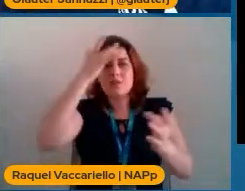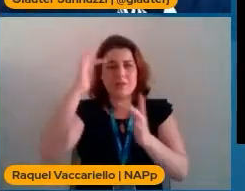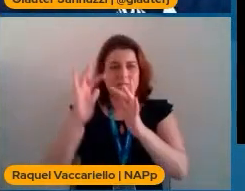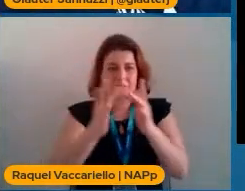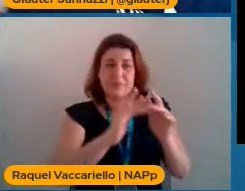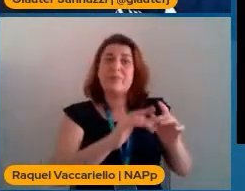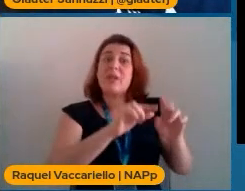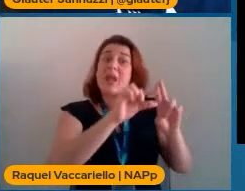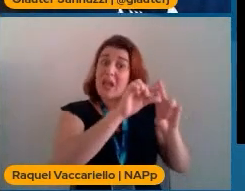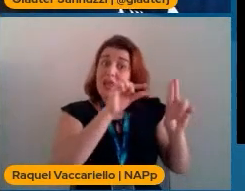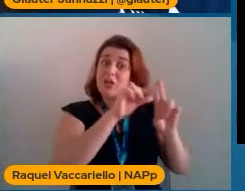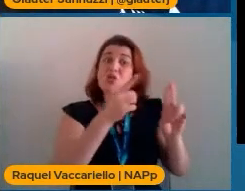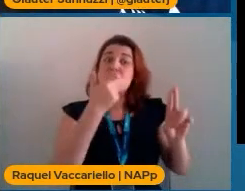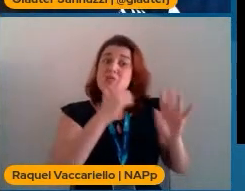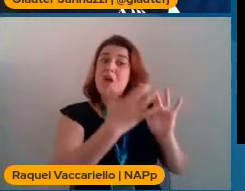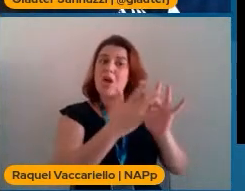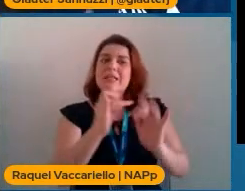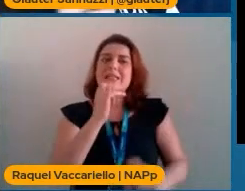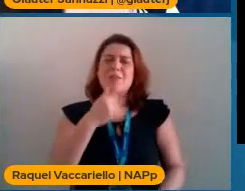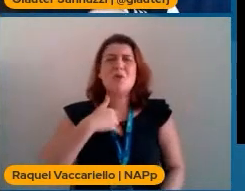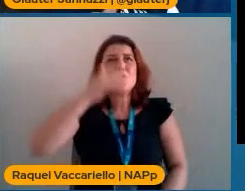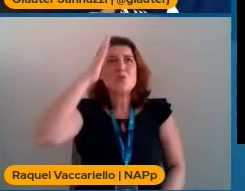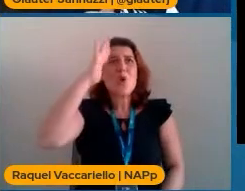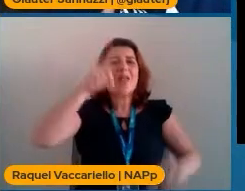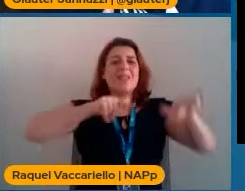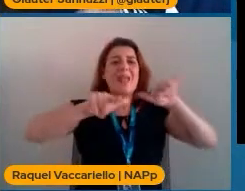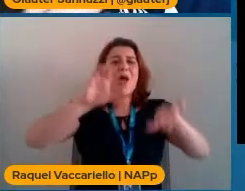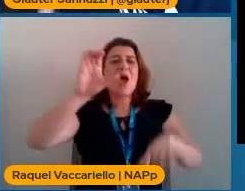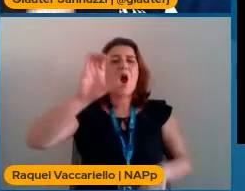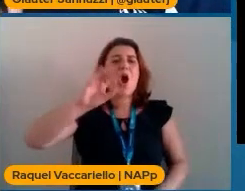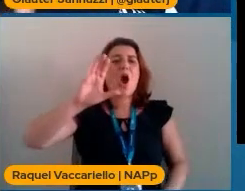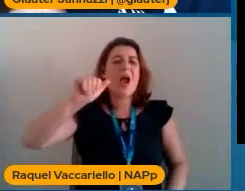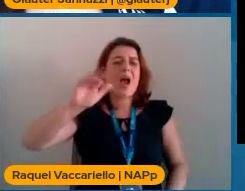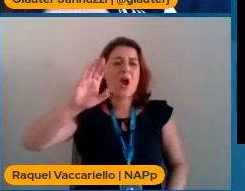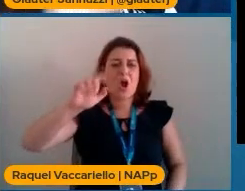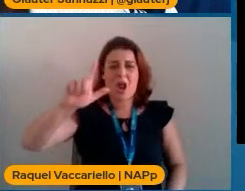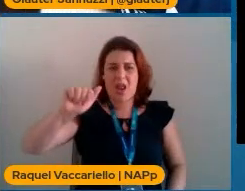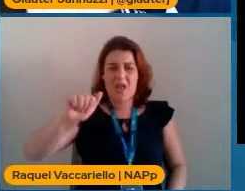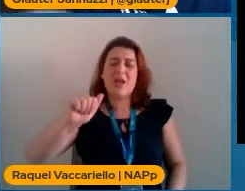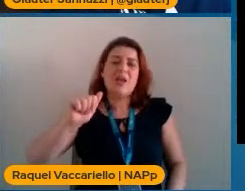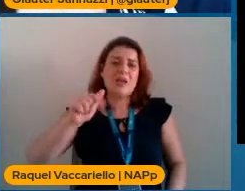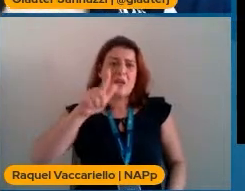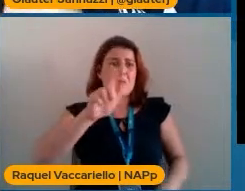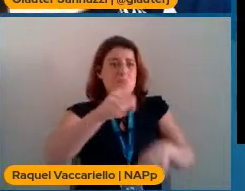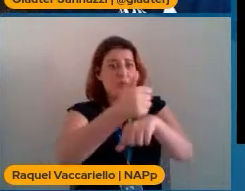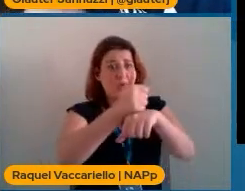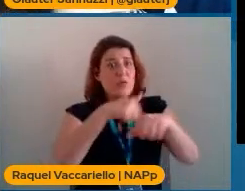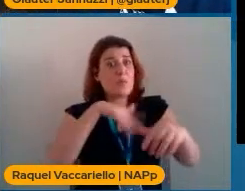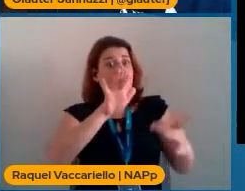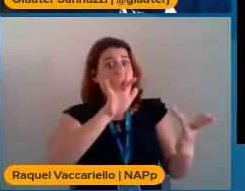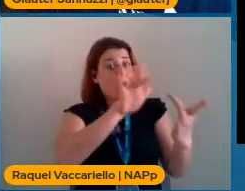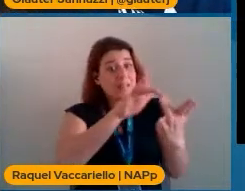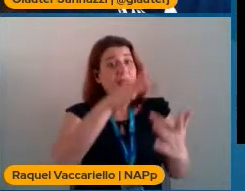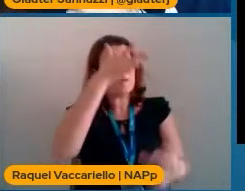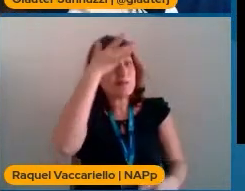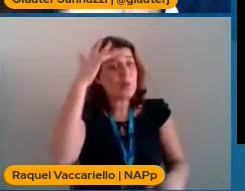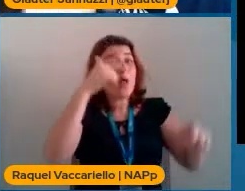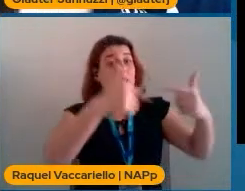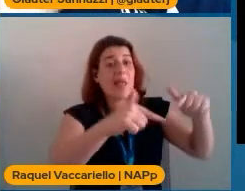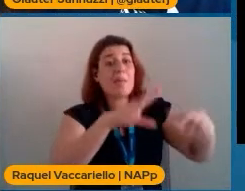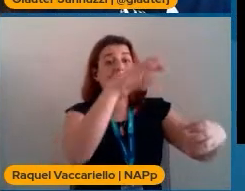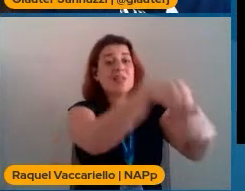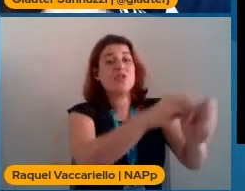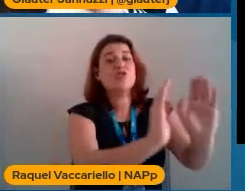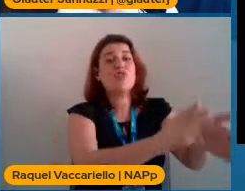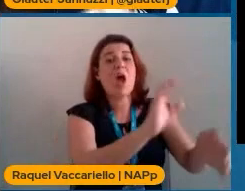Imagina que você tem o sonho de trabalhar na Coca-Cola. Poxa, pelo LinkedIn, por exemplo, que é uma rede social profissional, você pode conectar com pessoas que trabalham na Coca-Cola no Brasil.